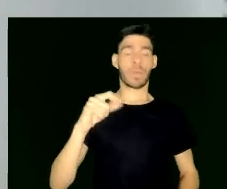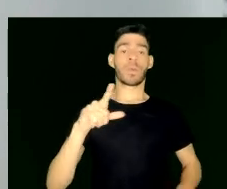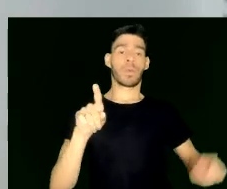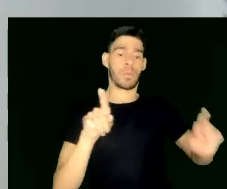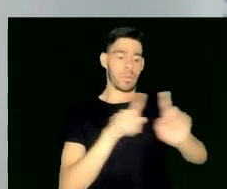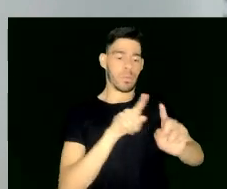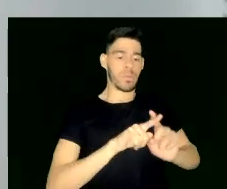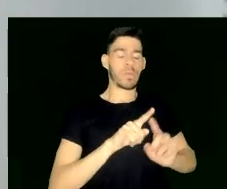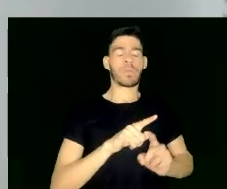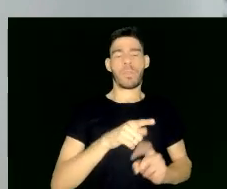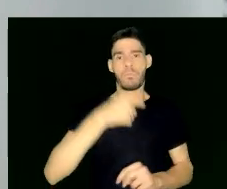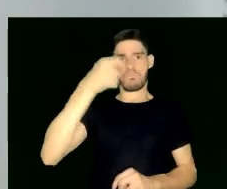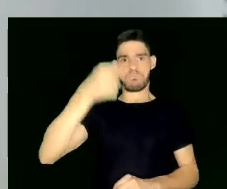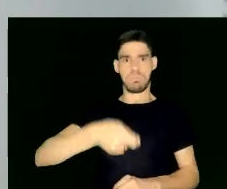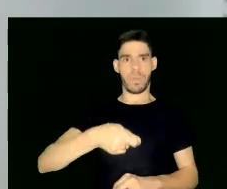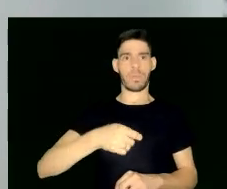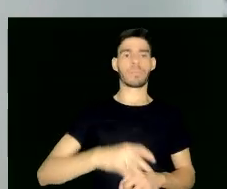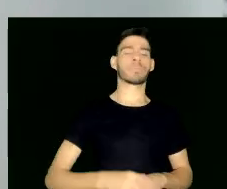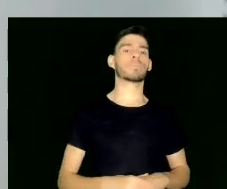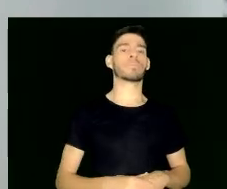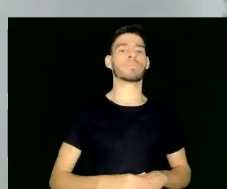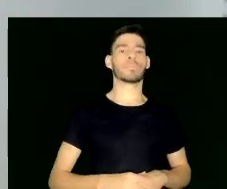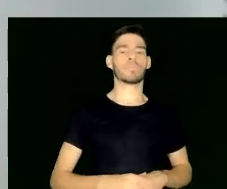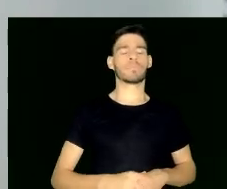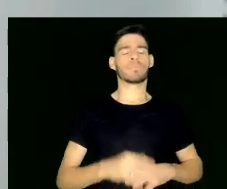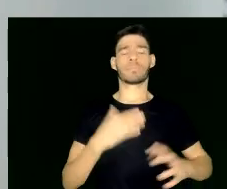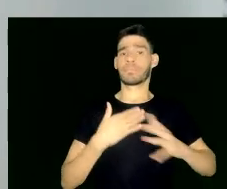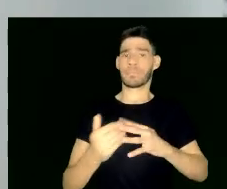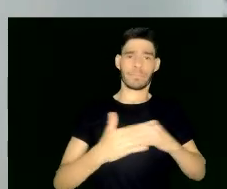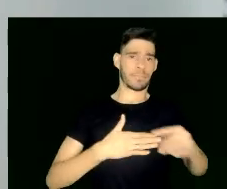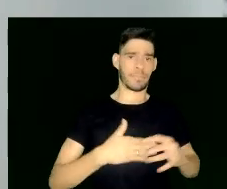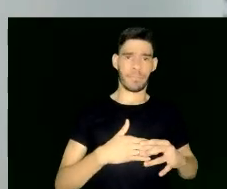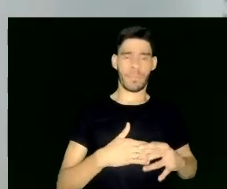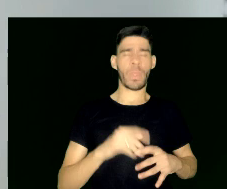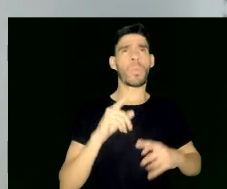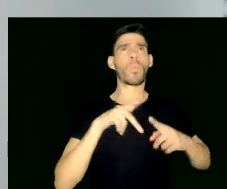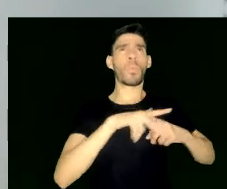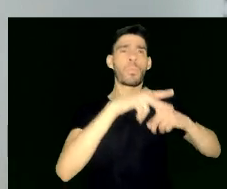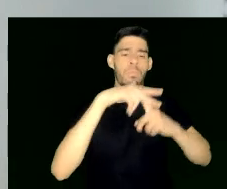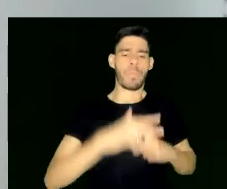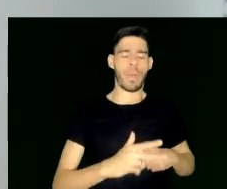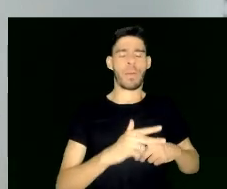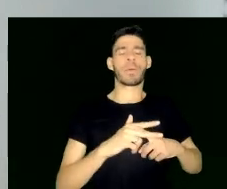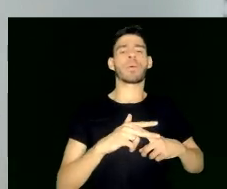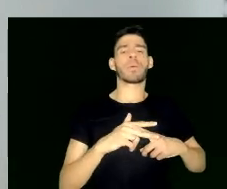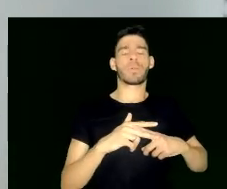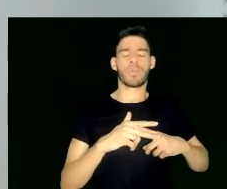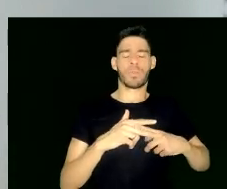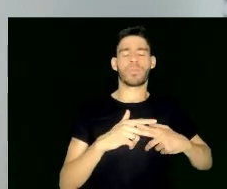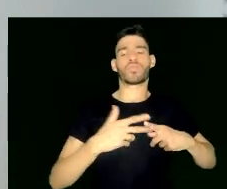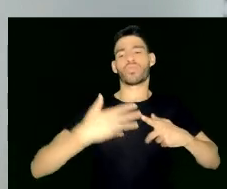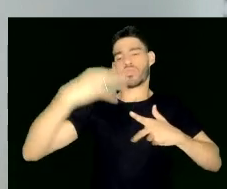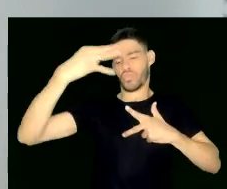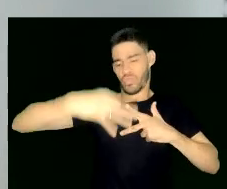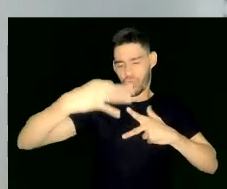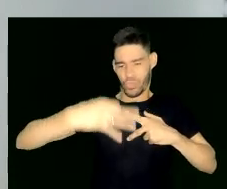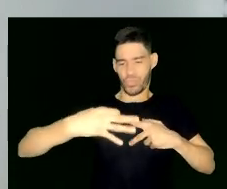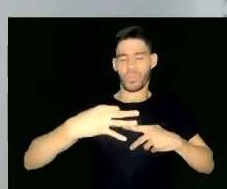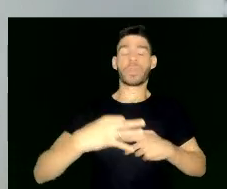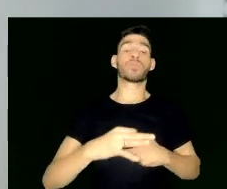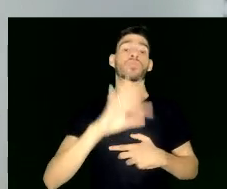autocracias e até a regimes totalitários, né? De todo modo, os instrumentos jurídicos